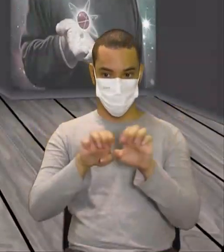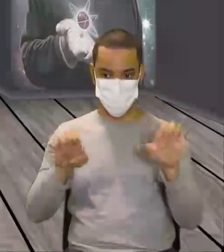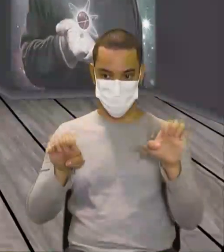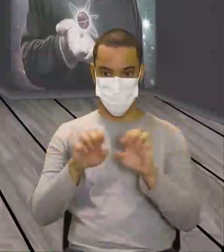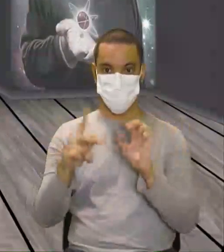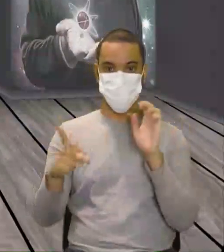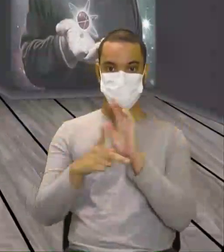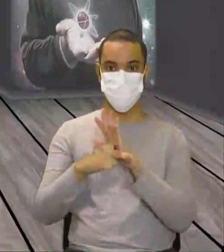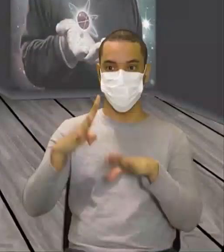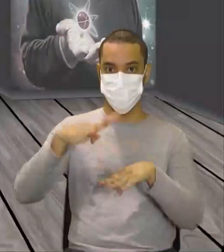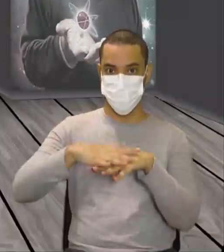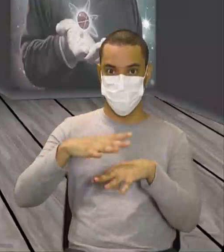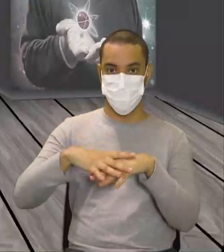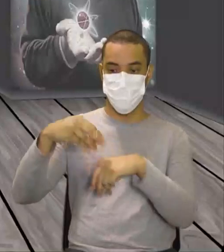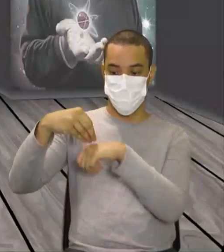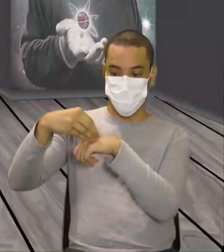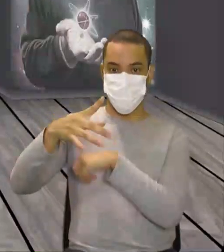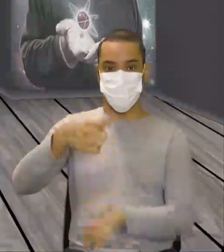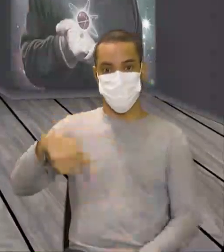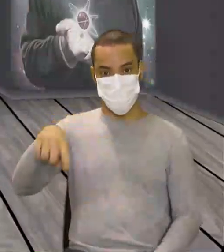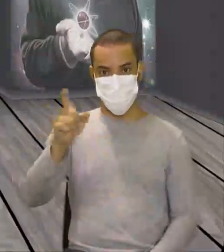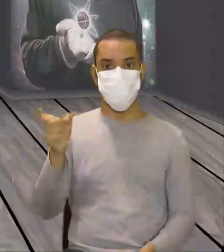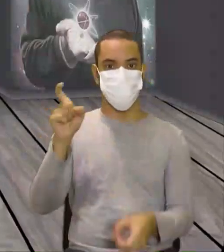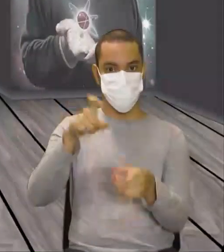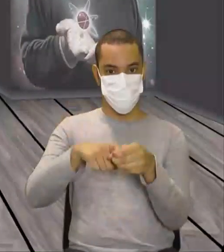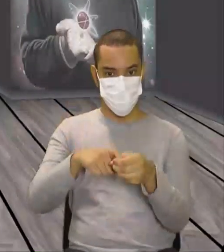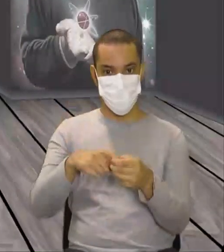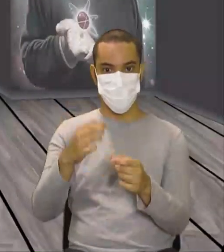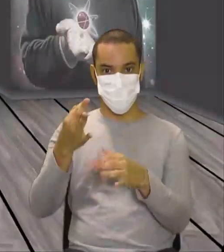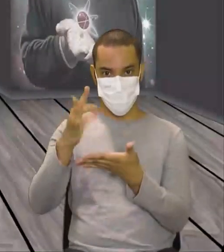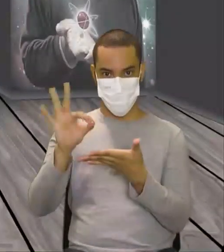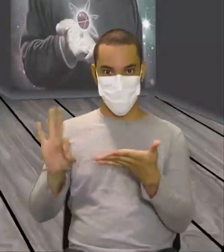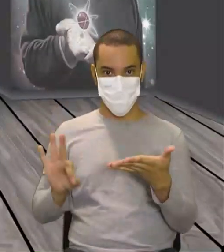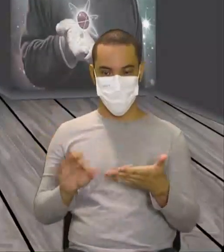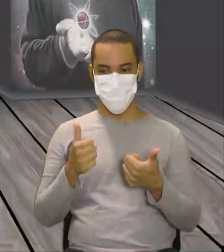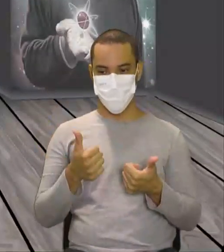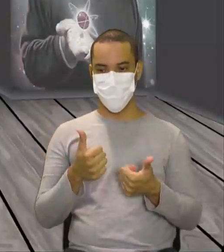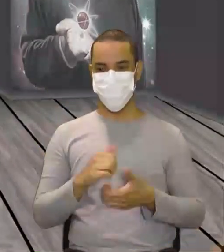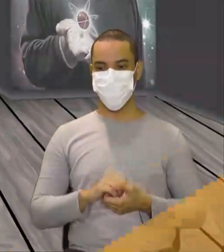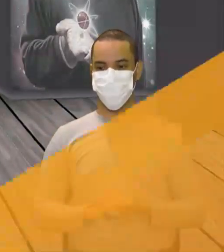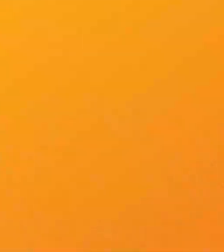equações matemáticas que foi passada para vocês, já já nós voltamos corrigindo. Até lá!